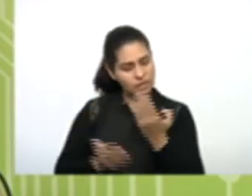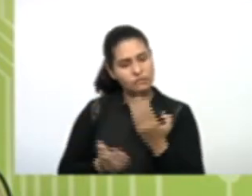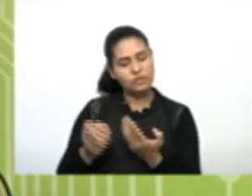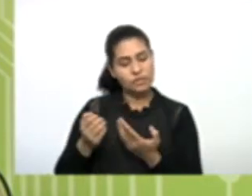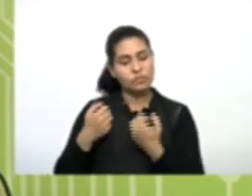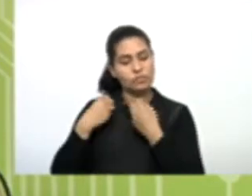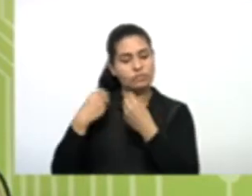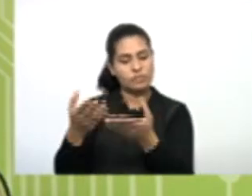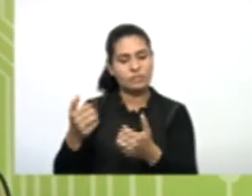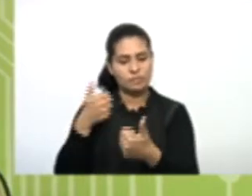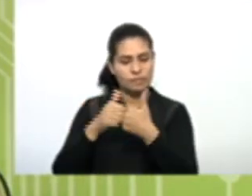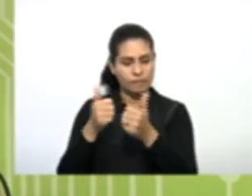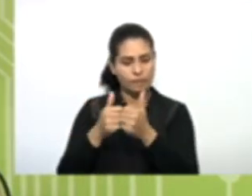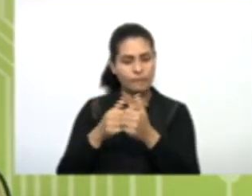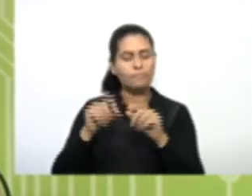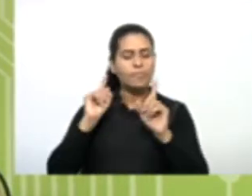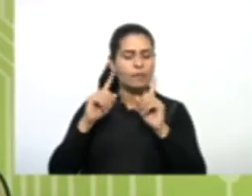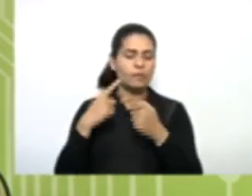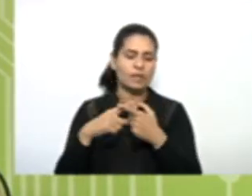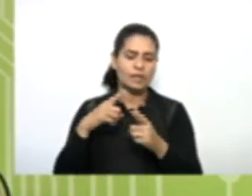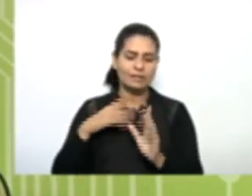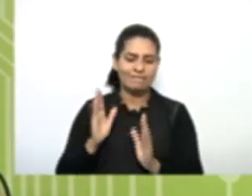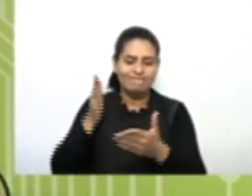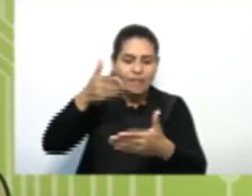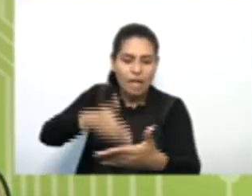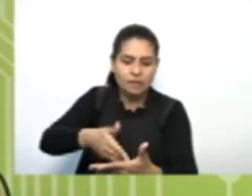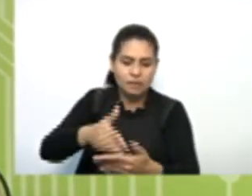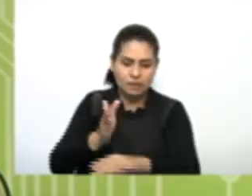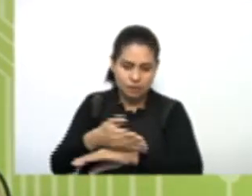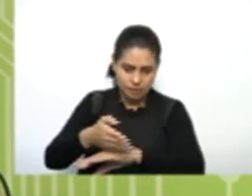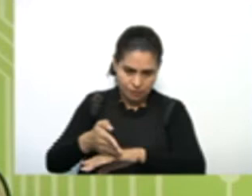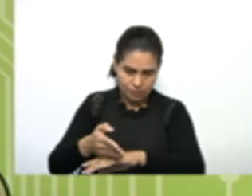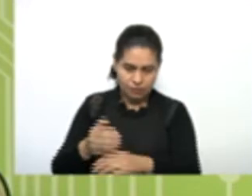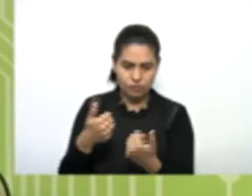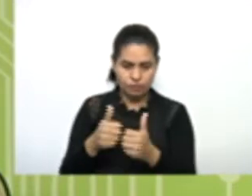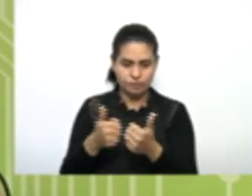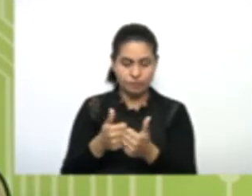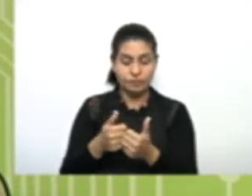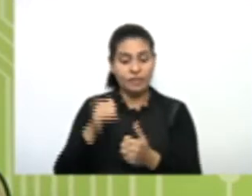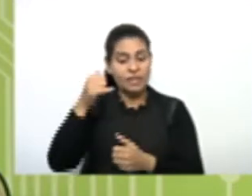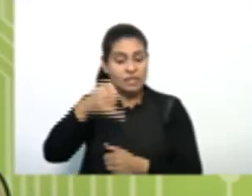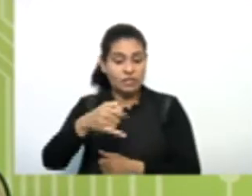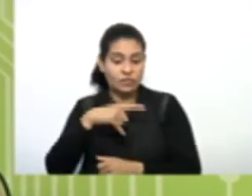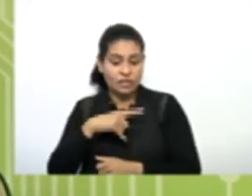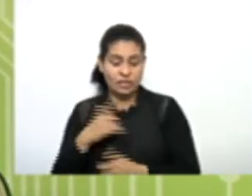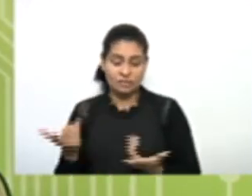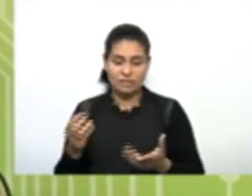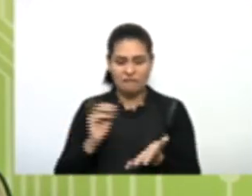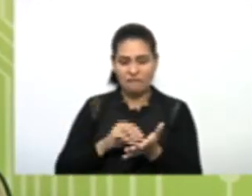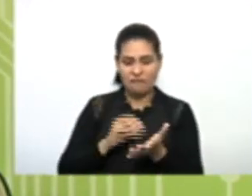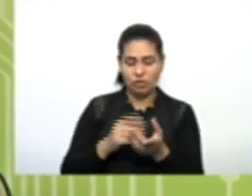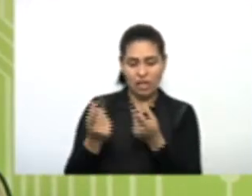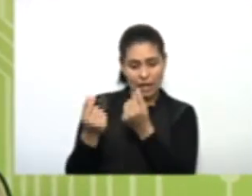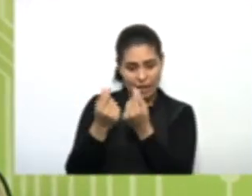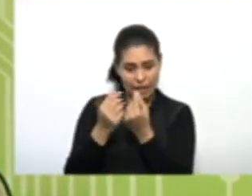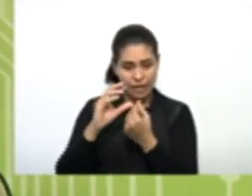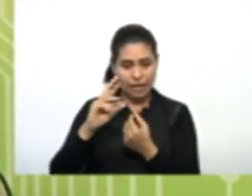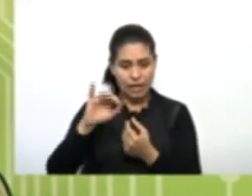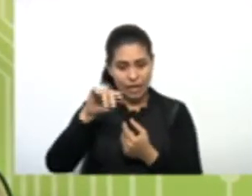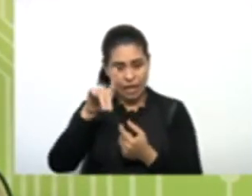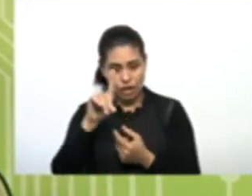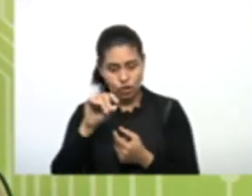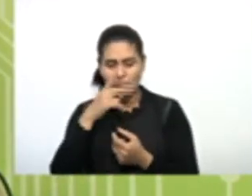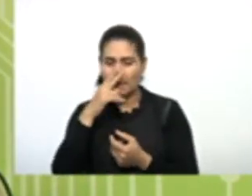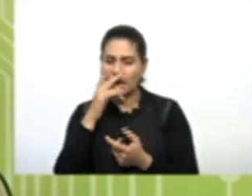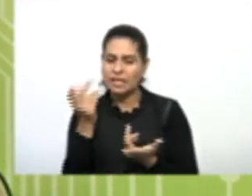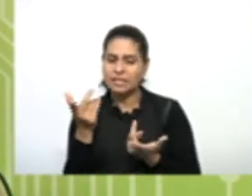a vantagem de participar é justamente ter acesso a esse transporte público. Se você tem uma carência de crédito, você talvez precisaria de uma linha